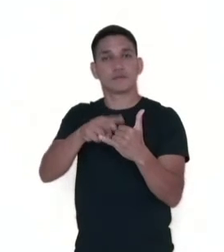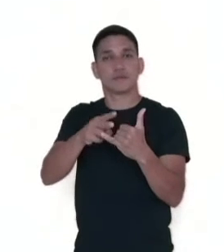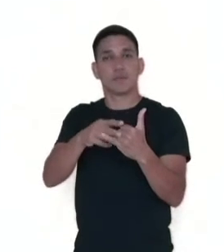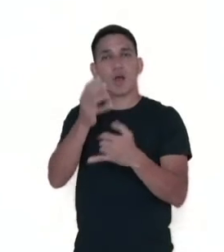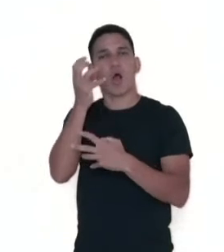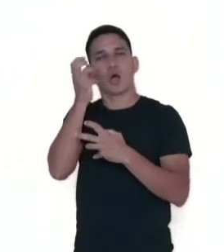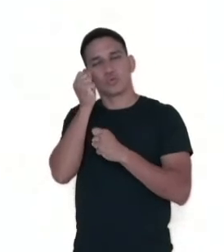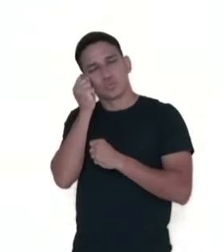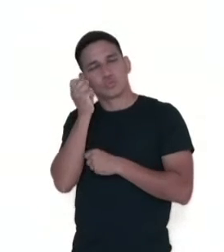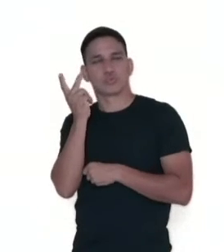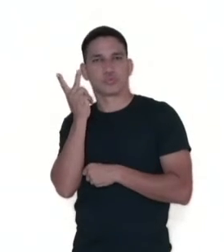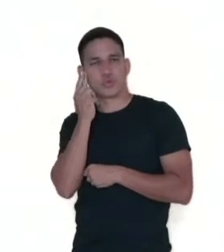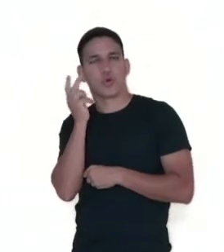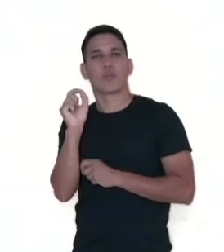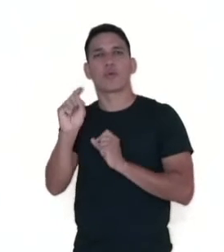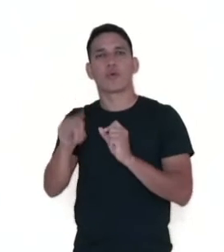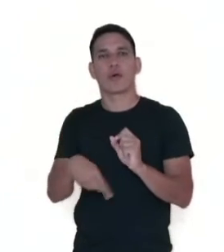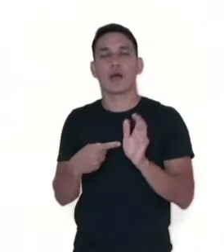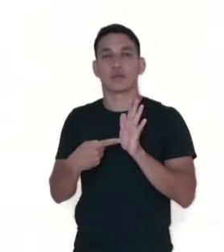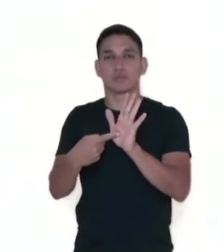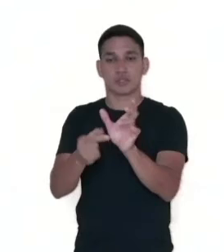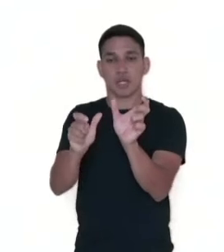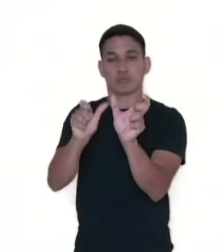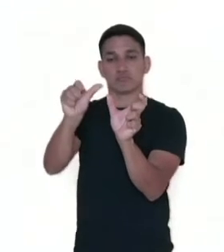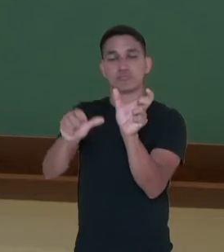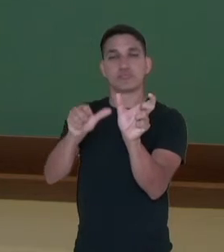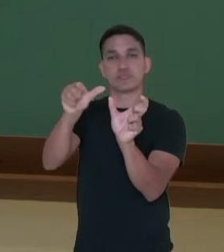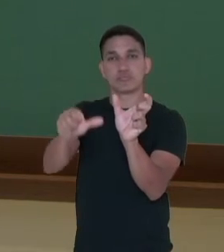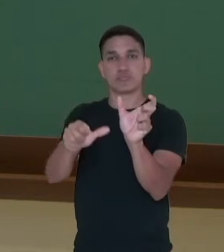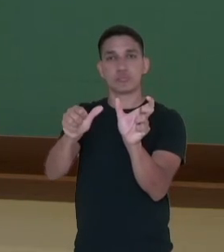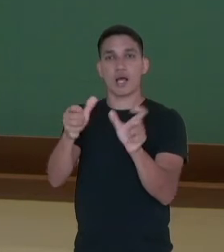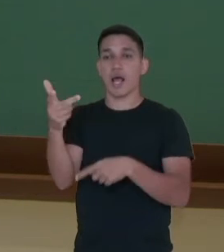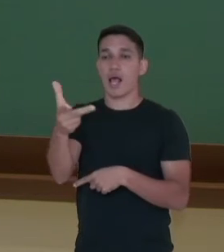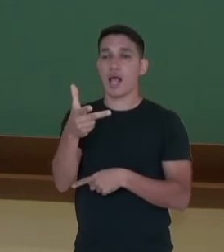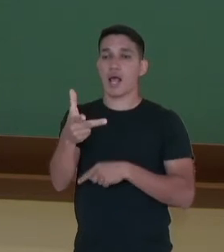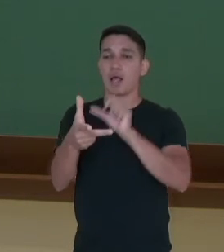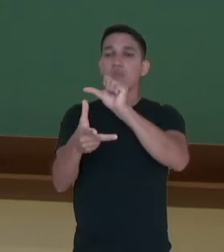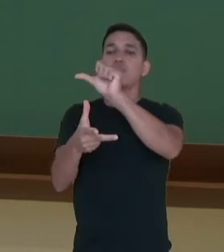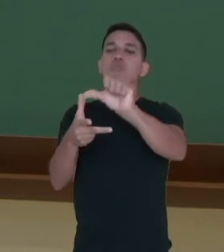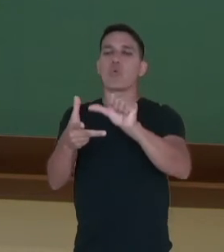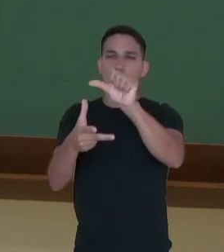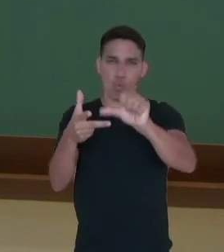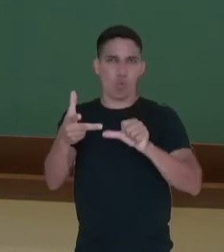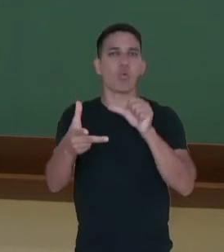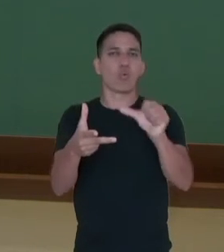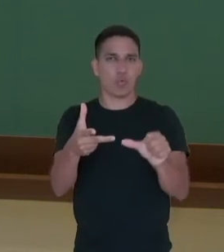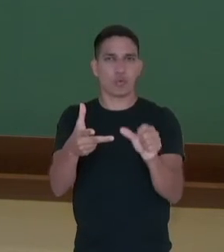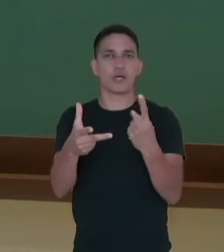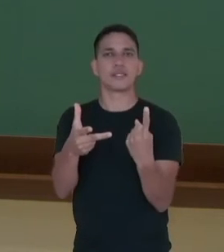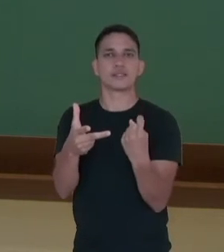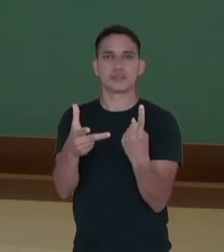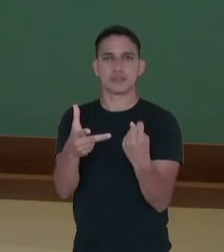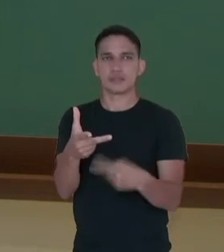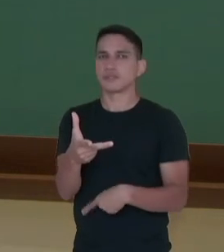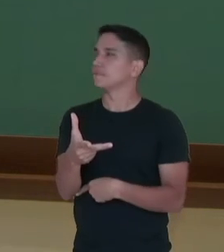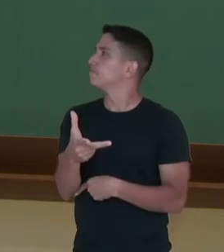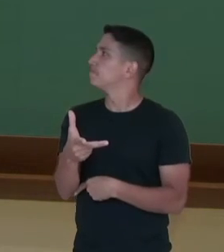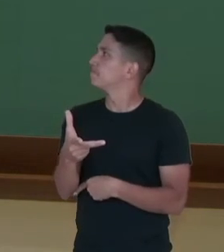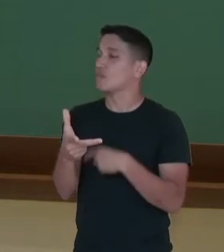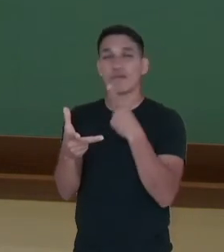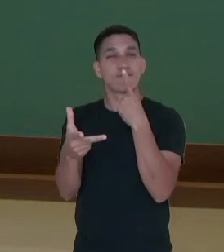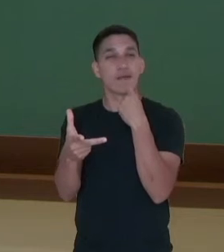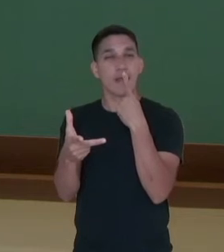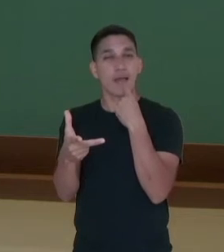dormir apresentará irregularidade nas 3 pessoas do singular, primeira, segunda e terceira pessoa, ó. Eu duermo,